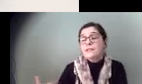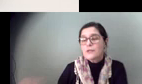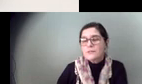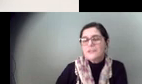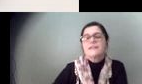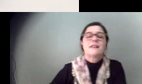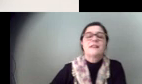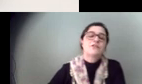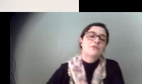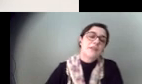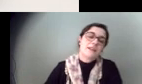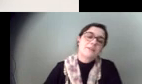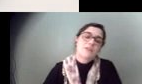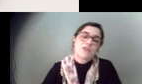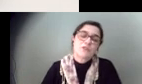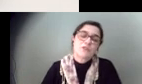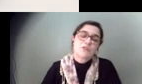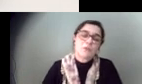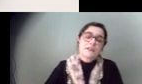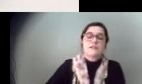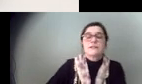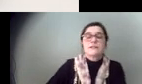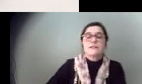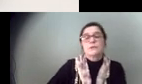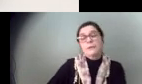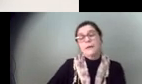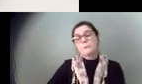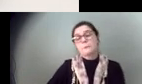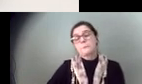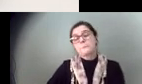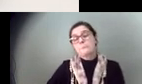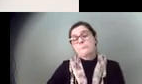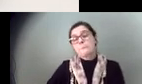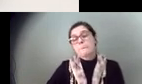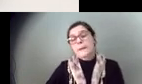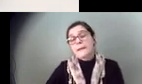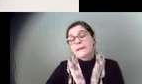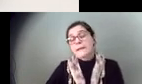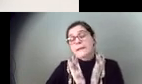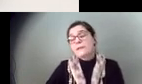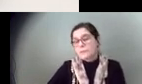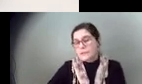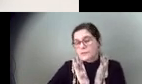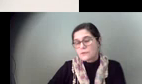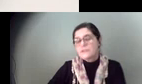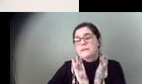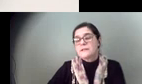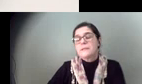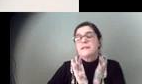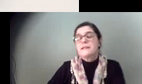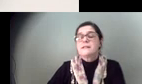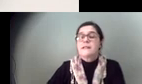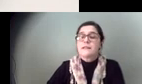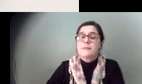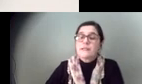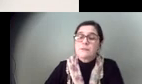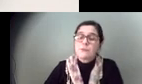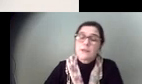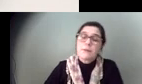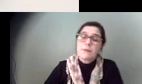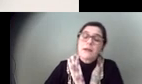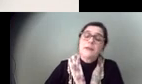várias possibilidades diferentes para a gente conseguir fazer um trabalho dentro das nossas disciplinas e